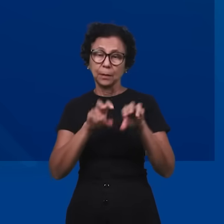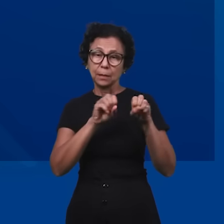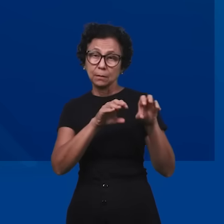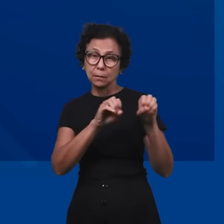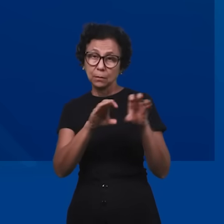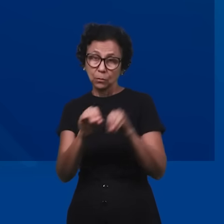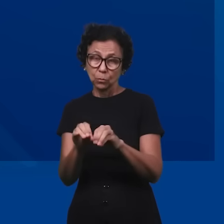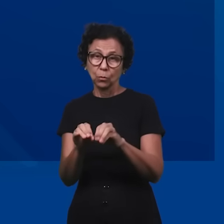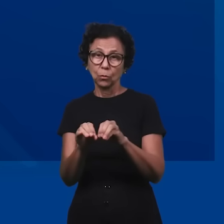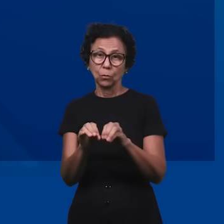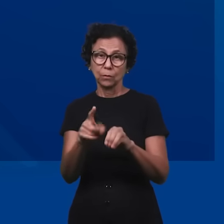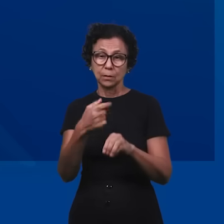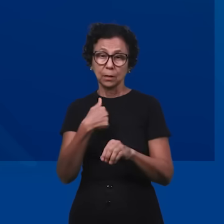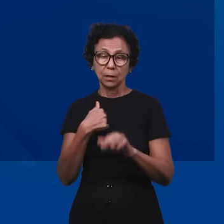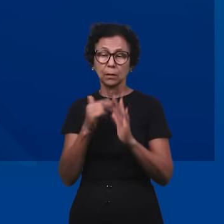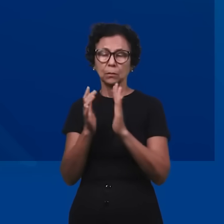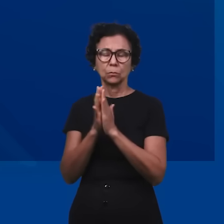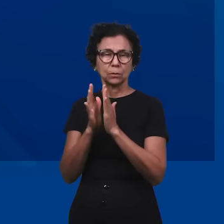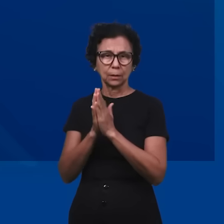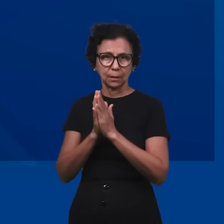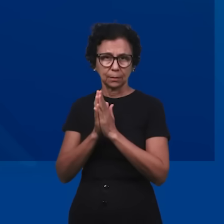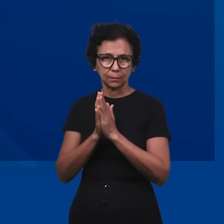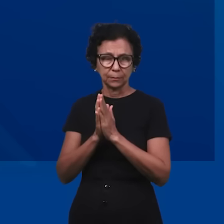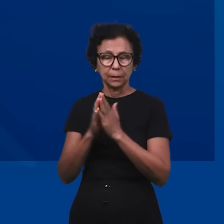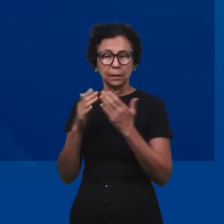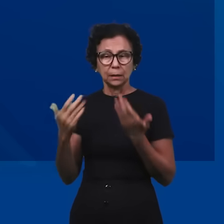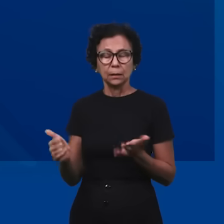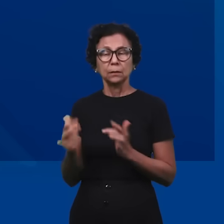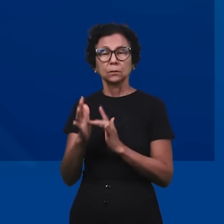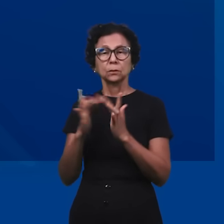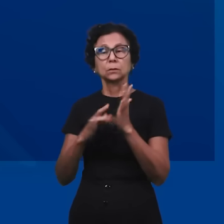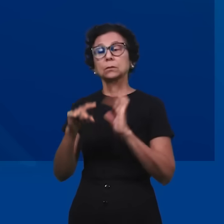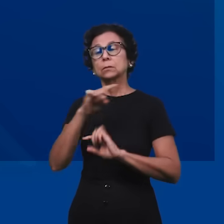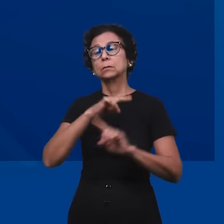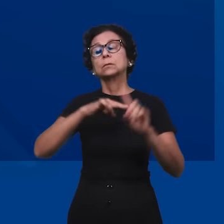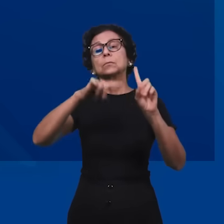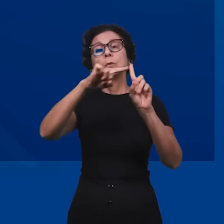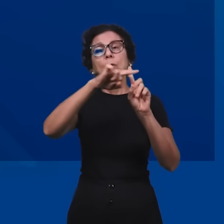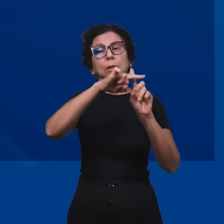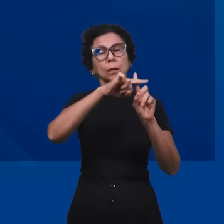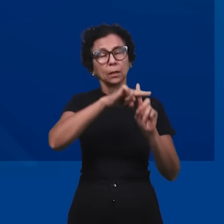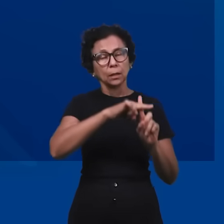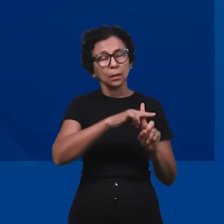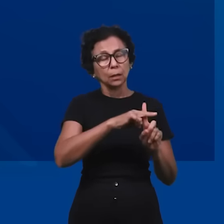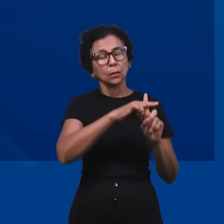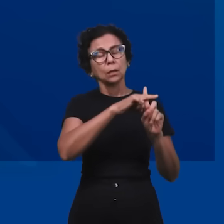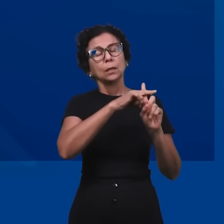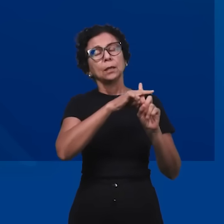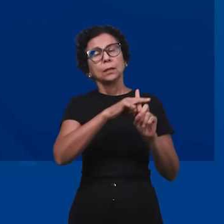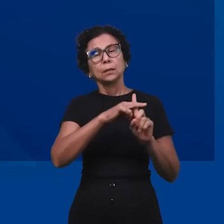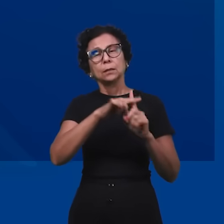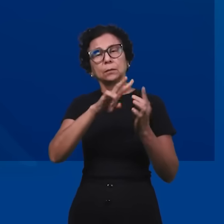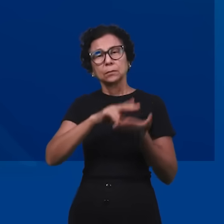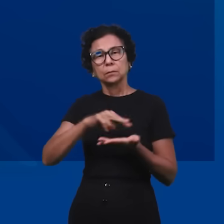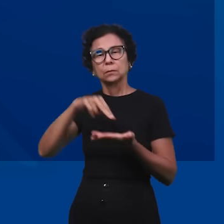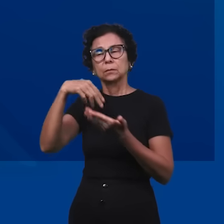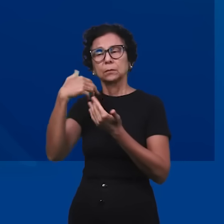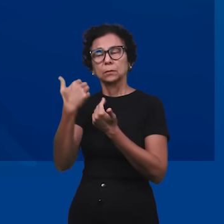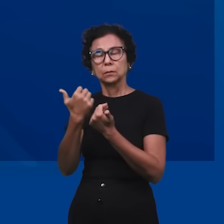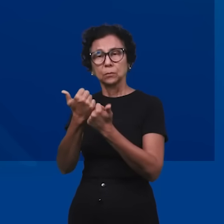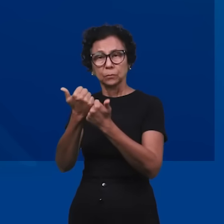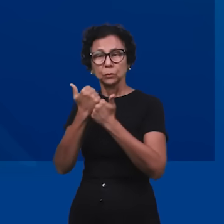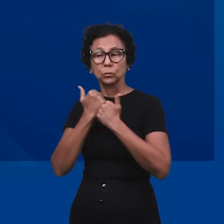nos ensinou a orar. Para que nós, após a sua partida, tivéssemos a mesma vida